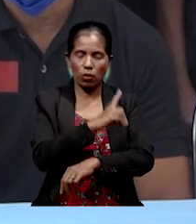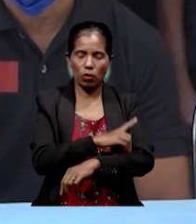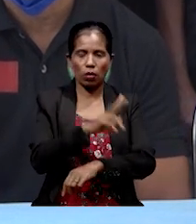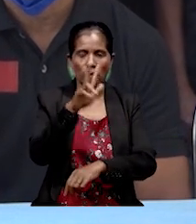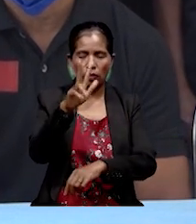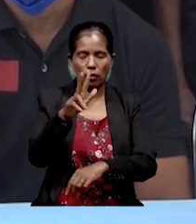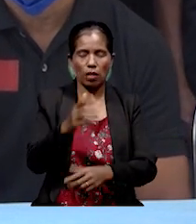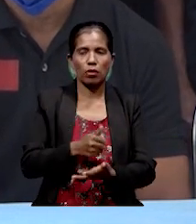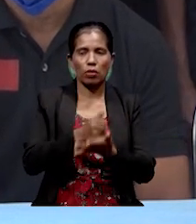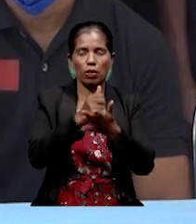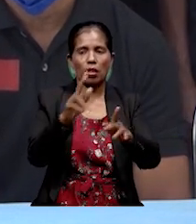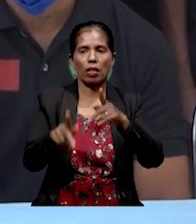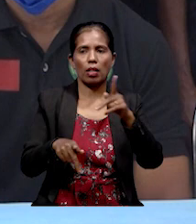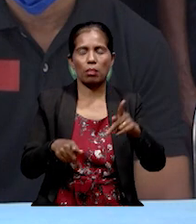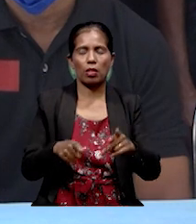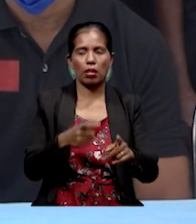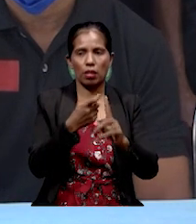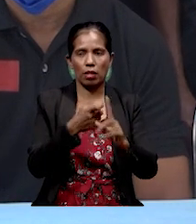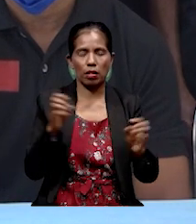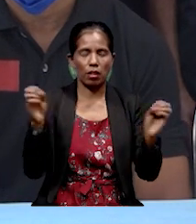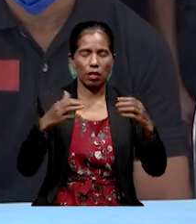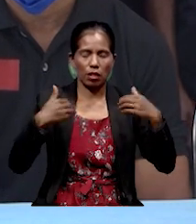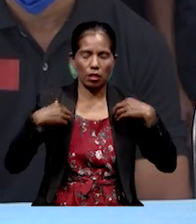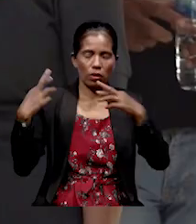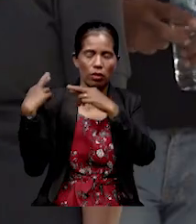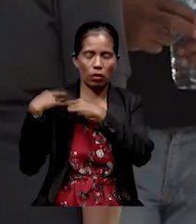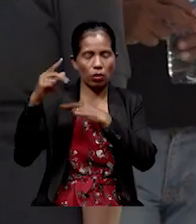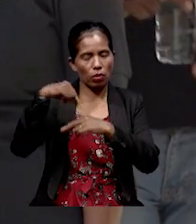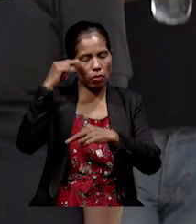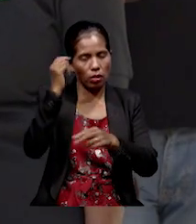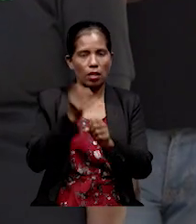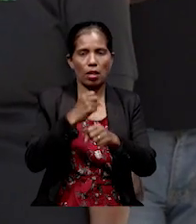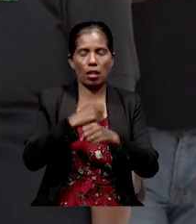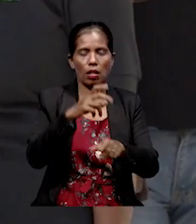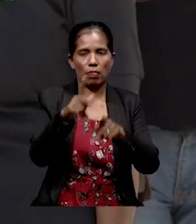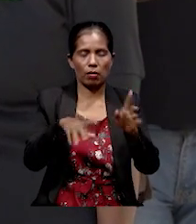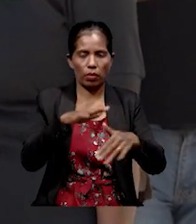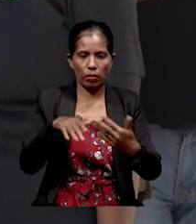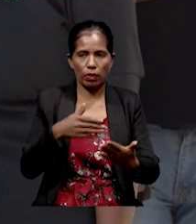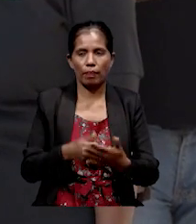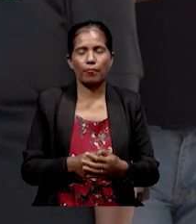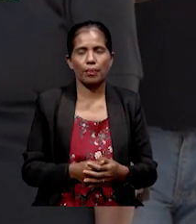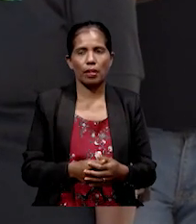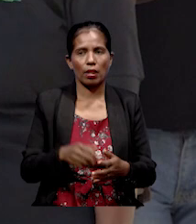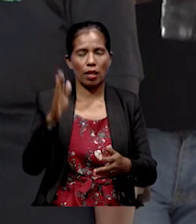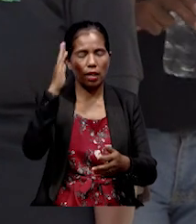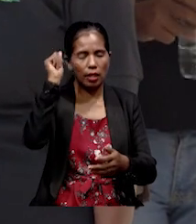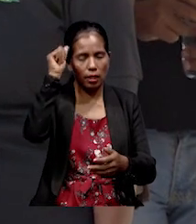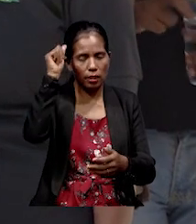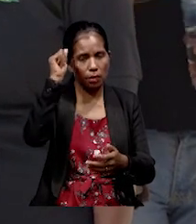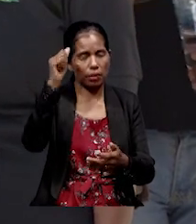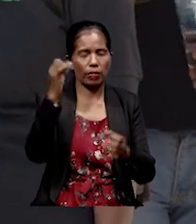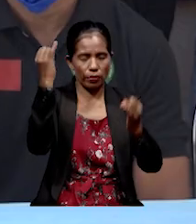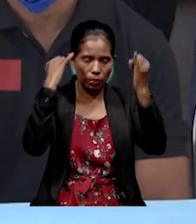Salva povo, use actos de irresponsabilidade nebe governo Haloba e povo Rasik. Analisa a informação em sira,